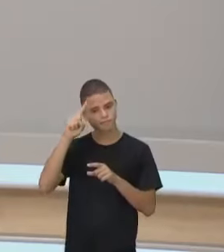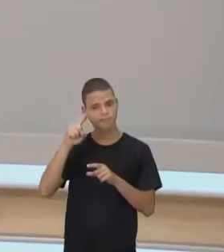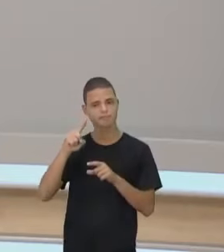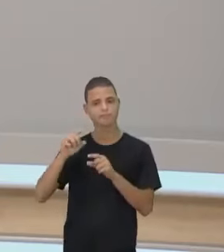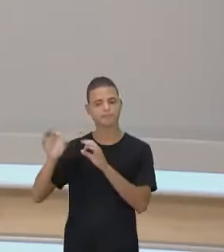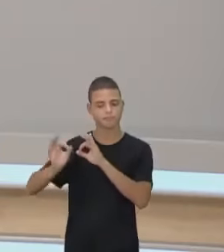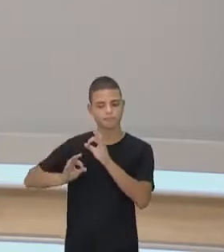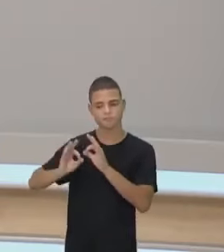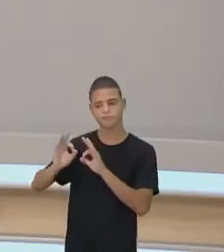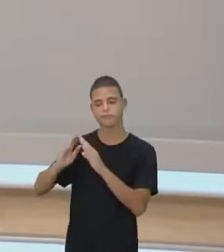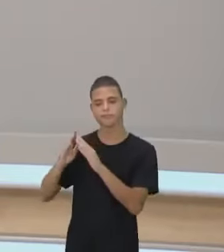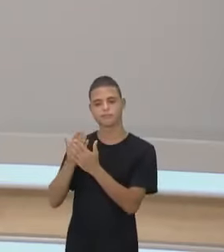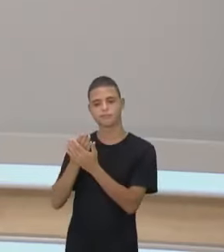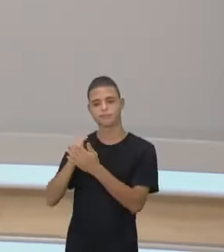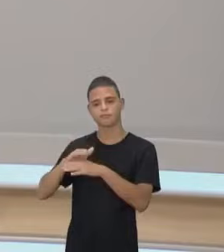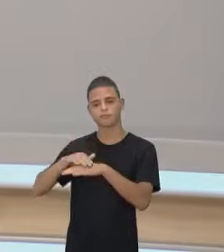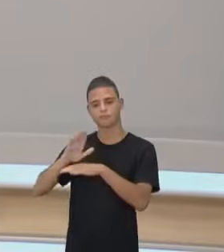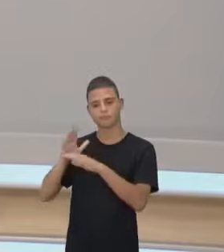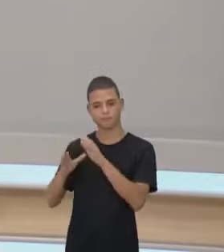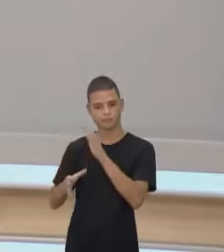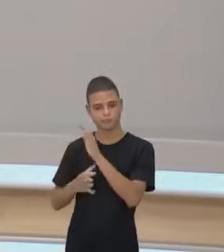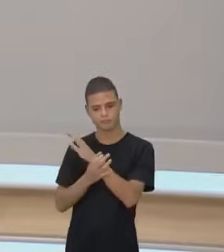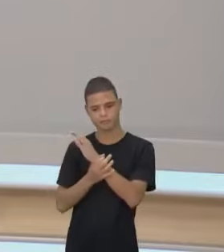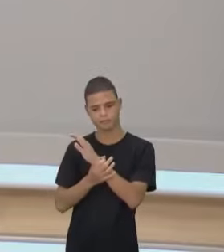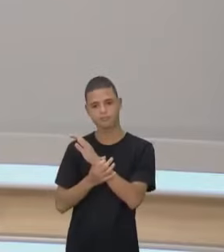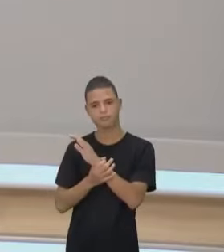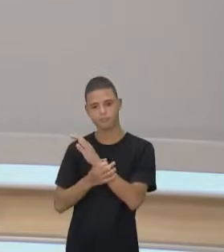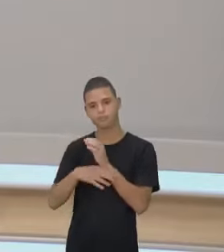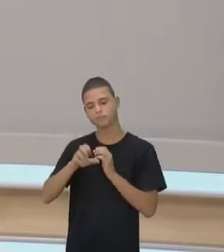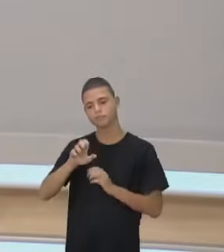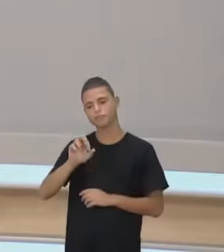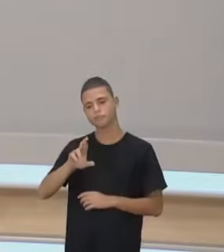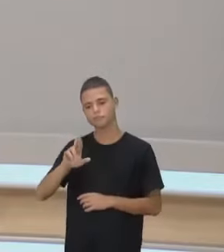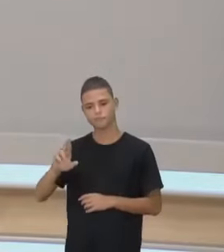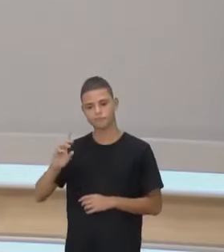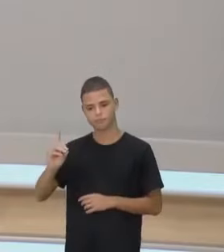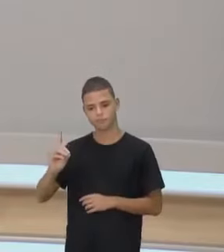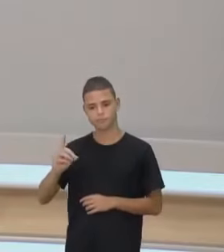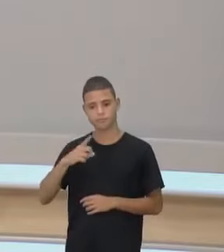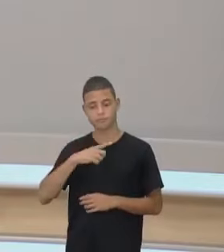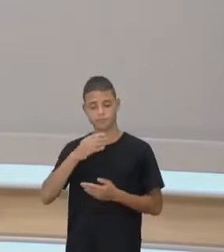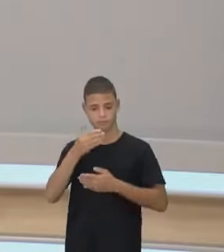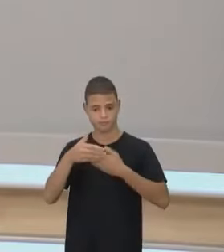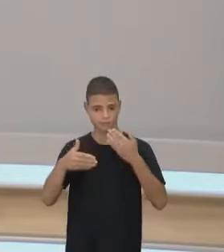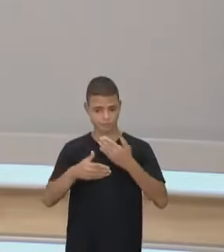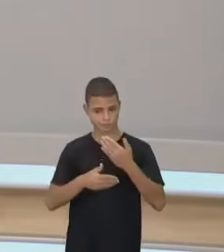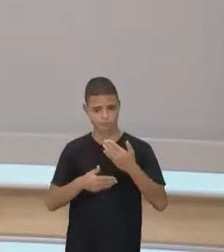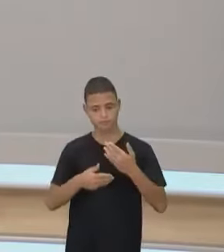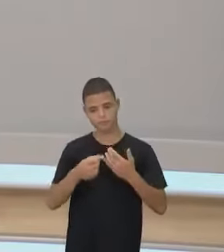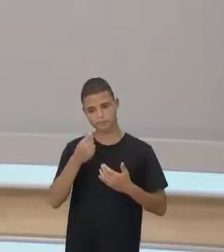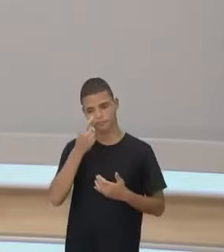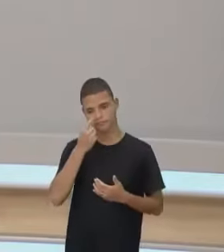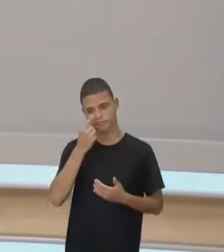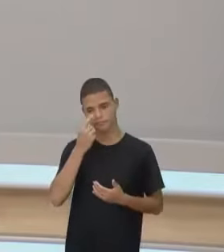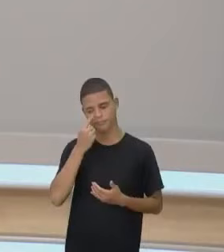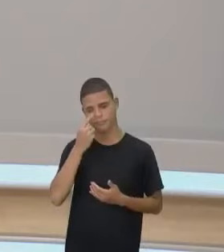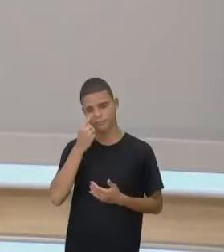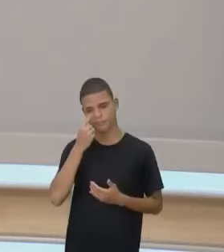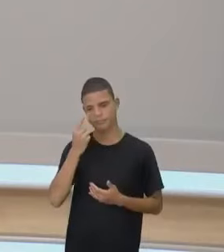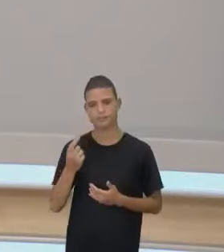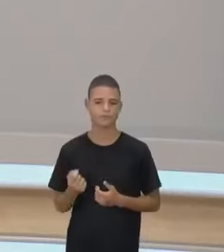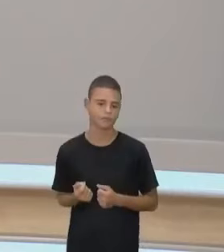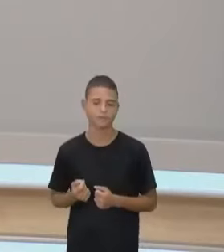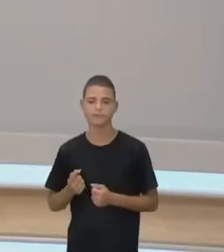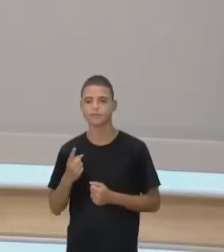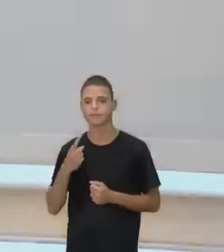Escola Mais Segura em ERRD. Para isso, a gente tem no slide 4, produção, por favor, na tela, uma pirâmide